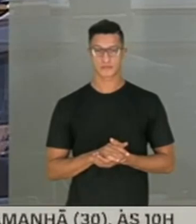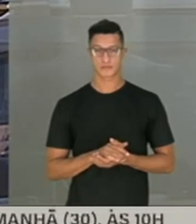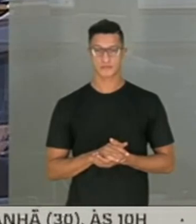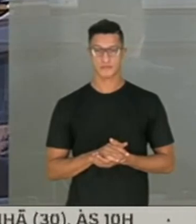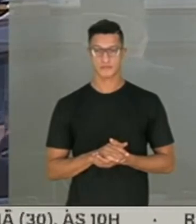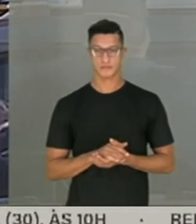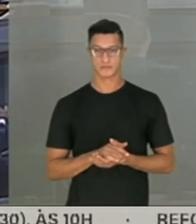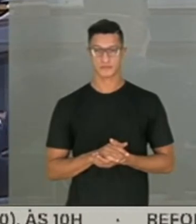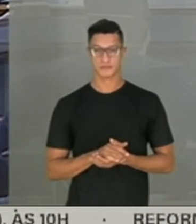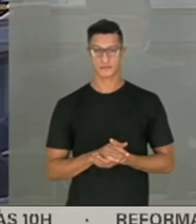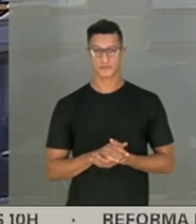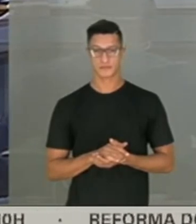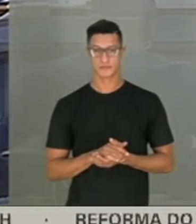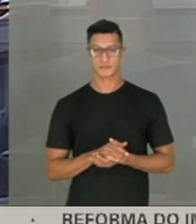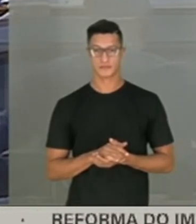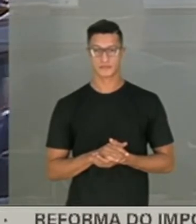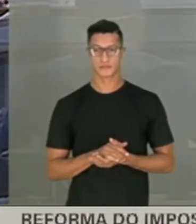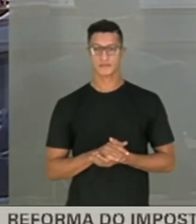e